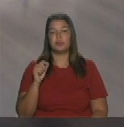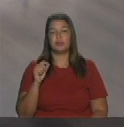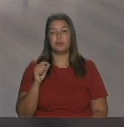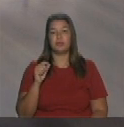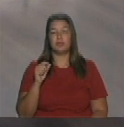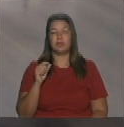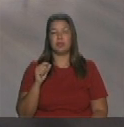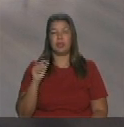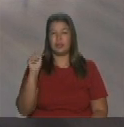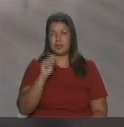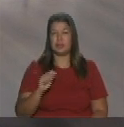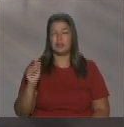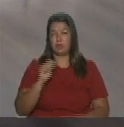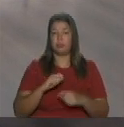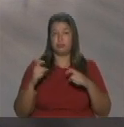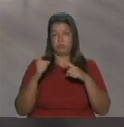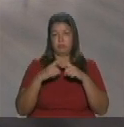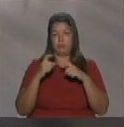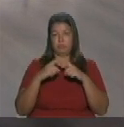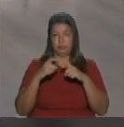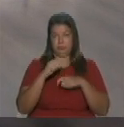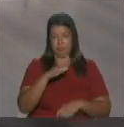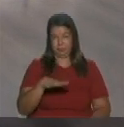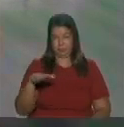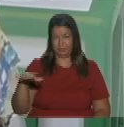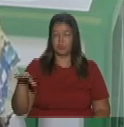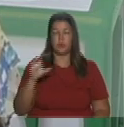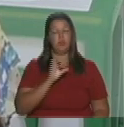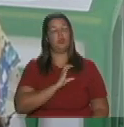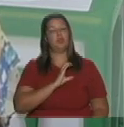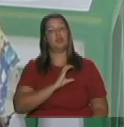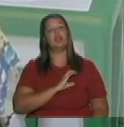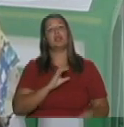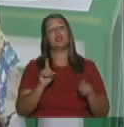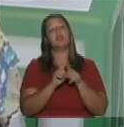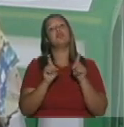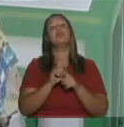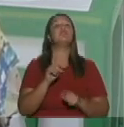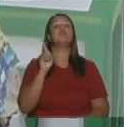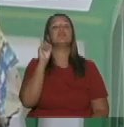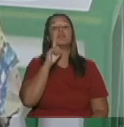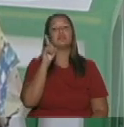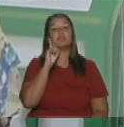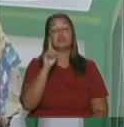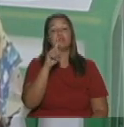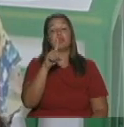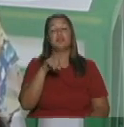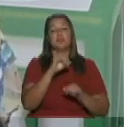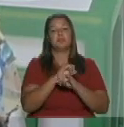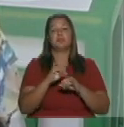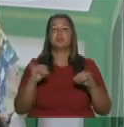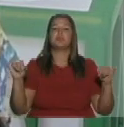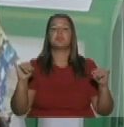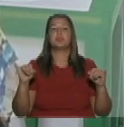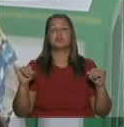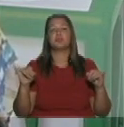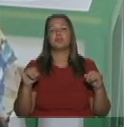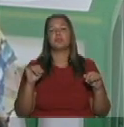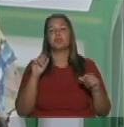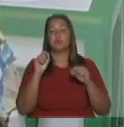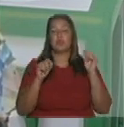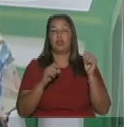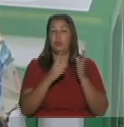na verdade, da Associação de Pediatras do Canadá e dos Estados Unidos, que eles